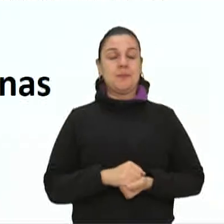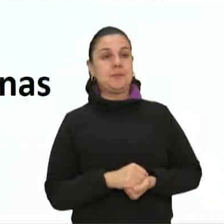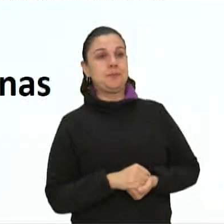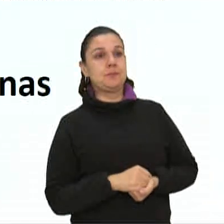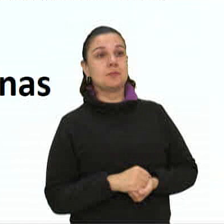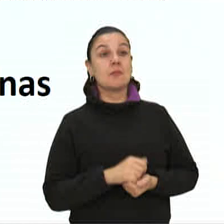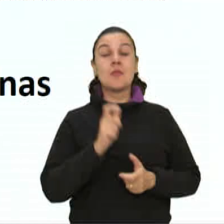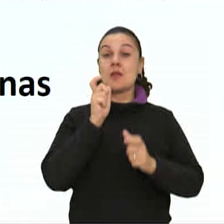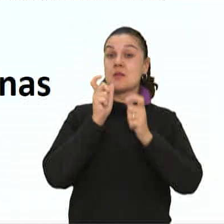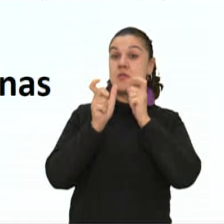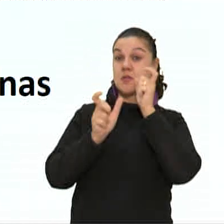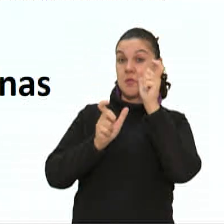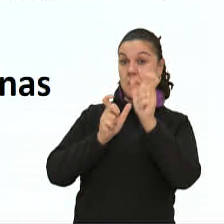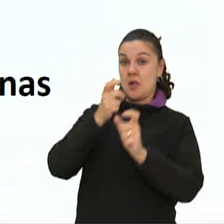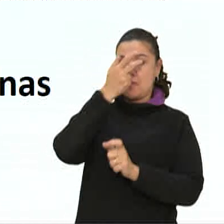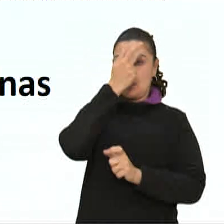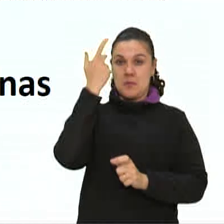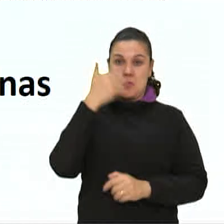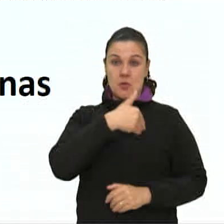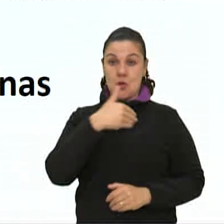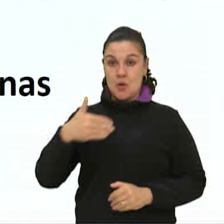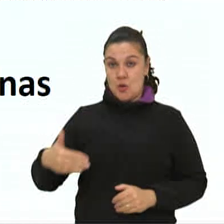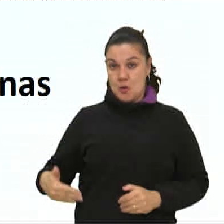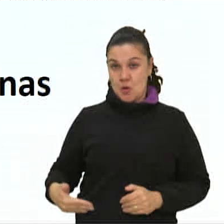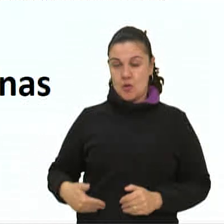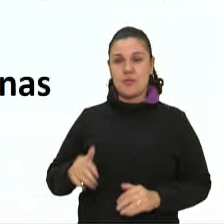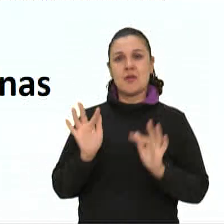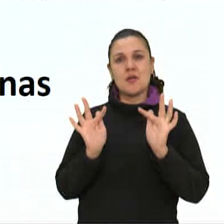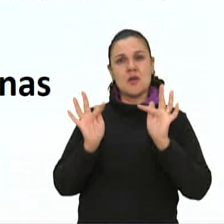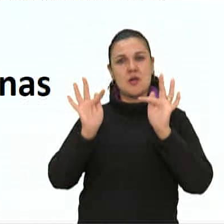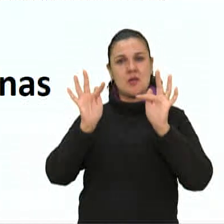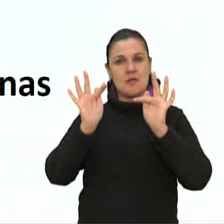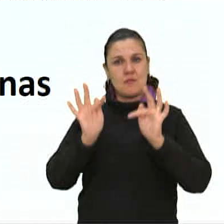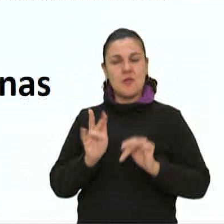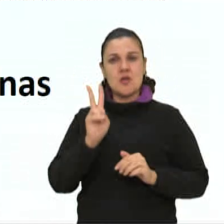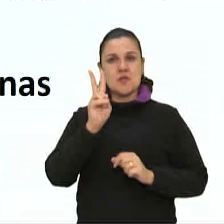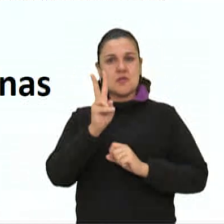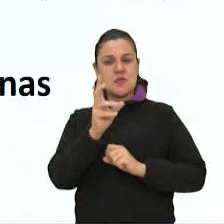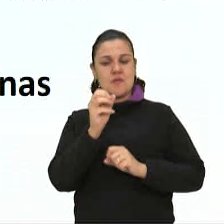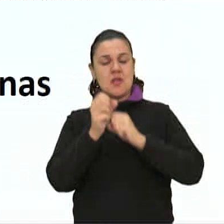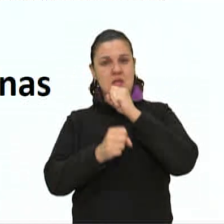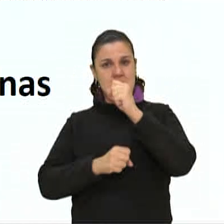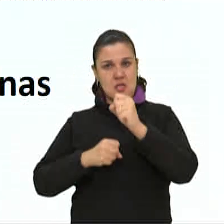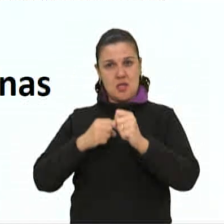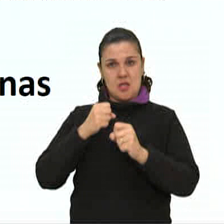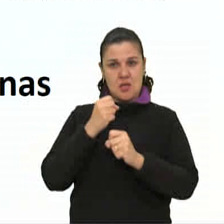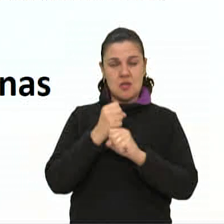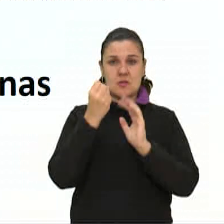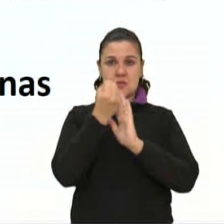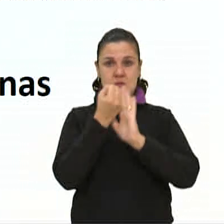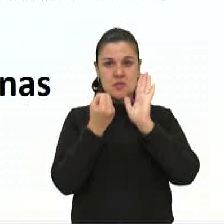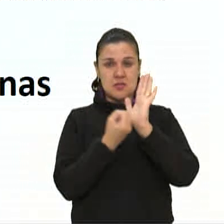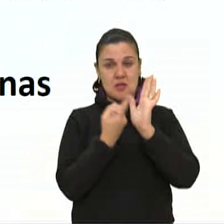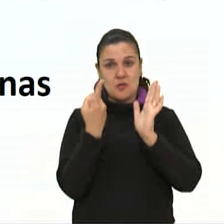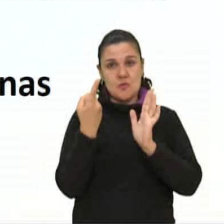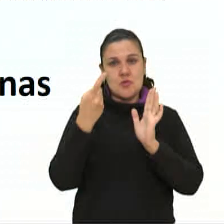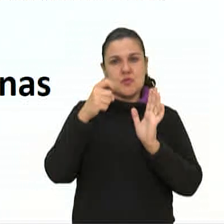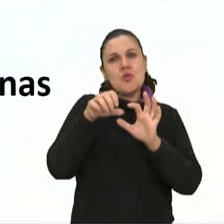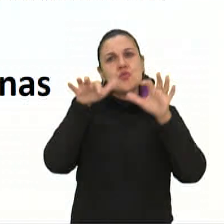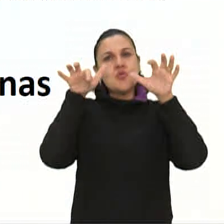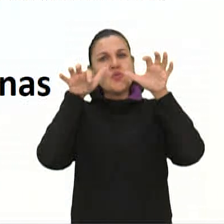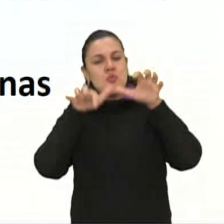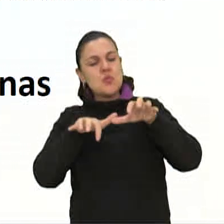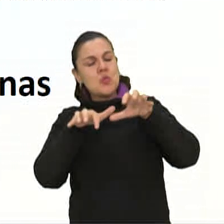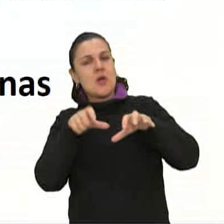Nas palavras de um dos primeiros governadores, ao fim das 2 primeiras décadas do século XVIII, a chuvosa e fria